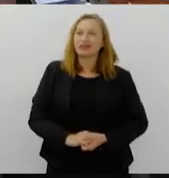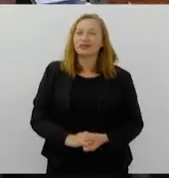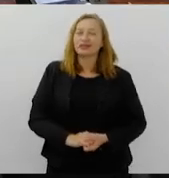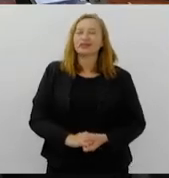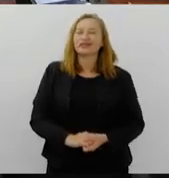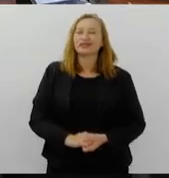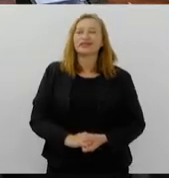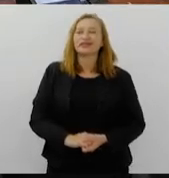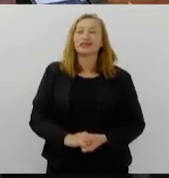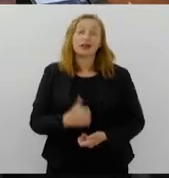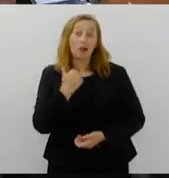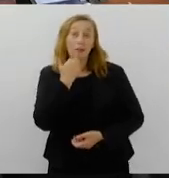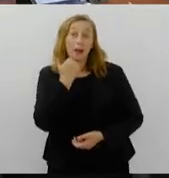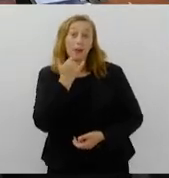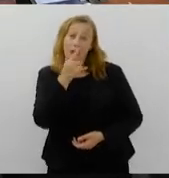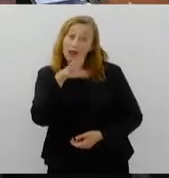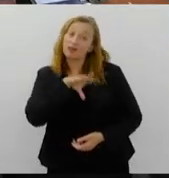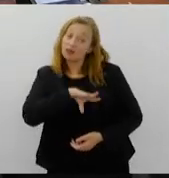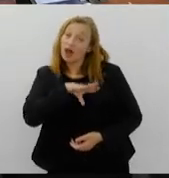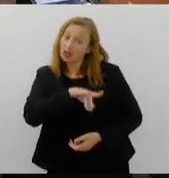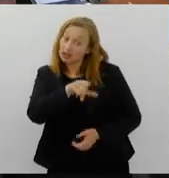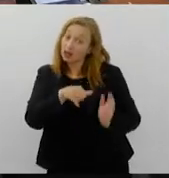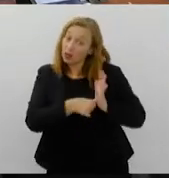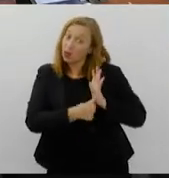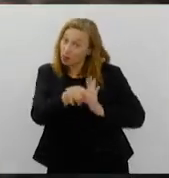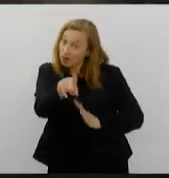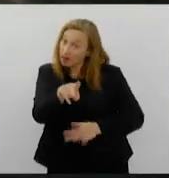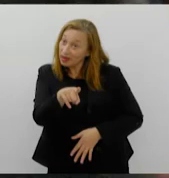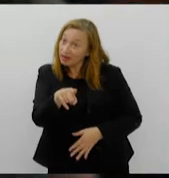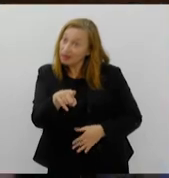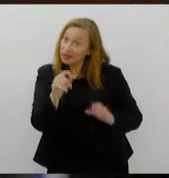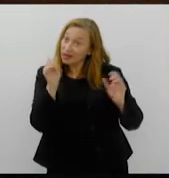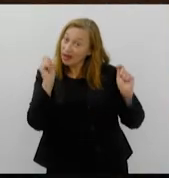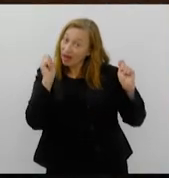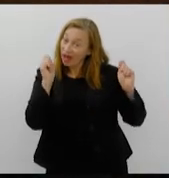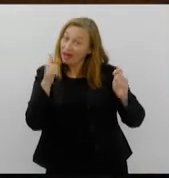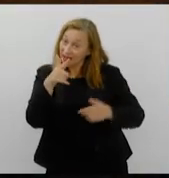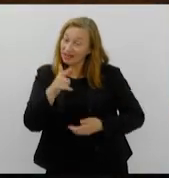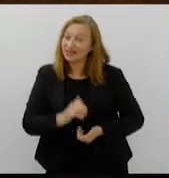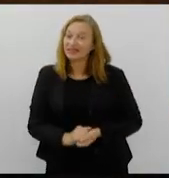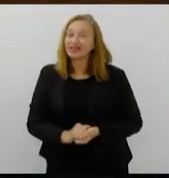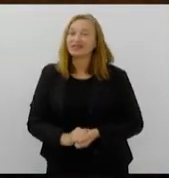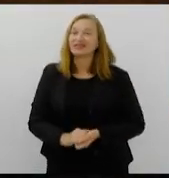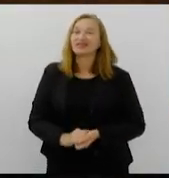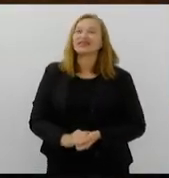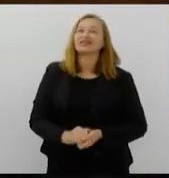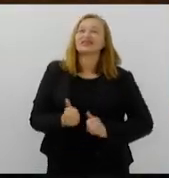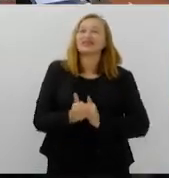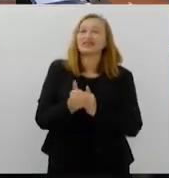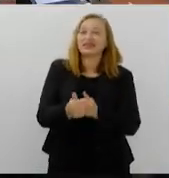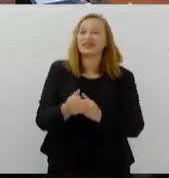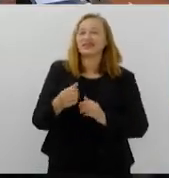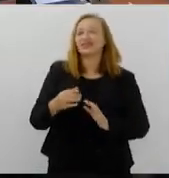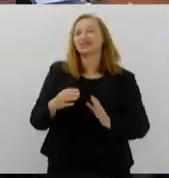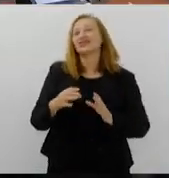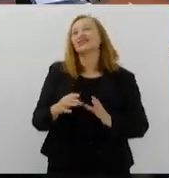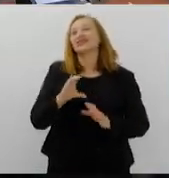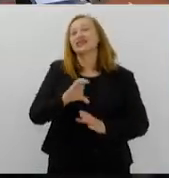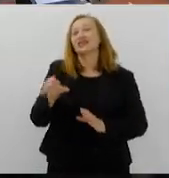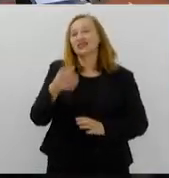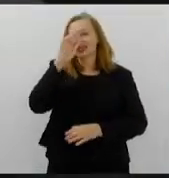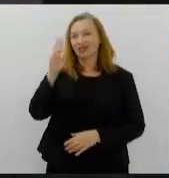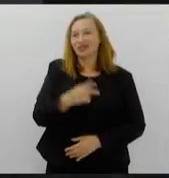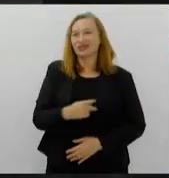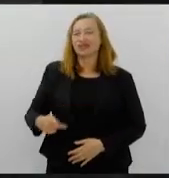Esse papo aí é do Vasco. Esse papo é do Vasco aí, que está demorando. Parece acompanhando a CCJ, presidente. Muito obrigado.